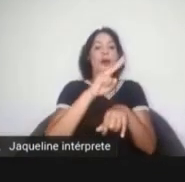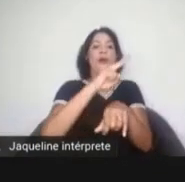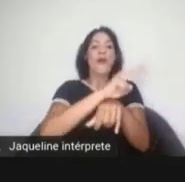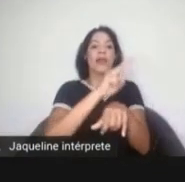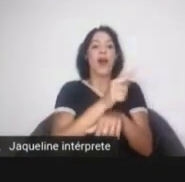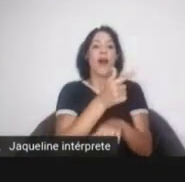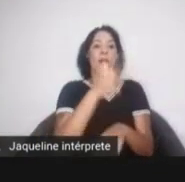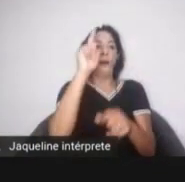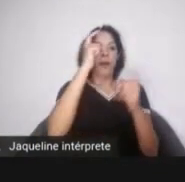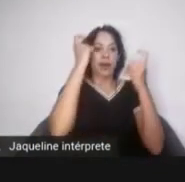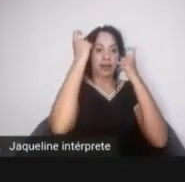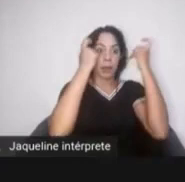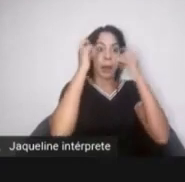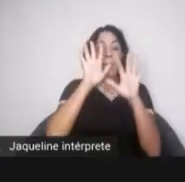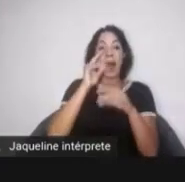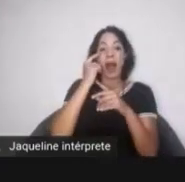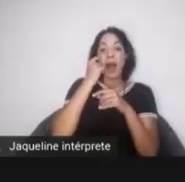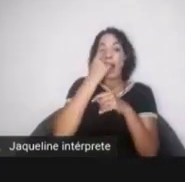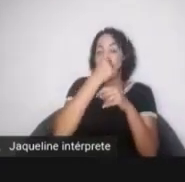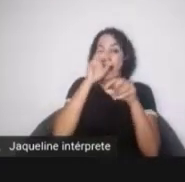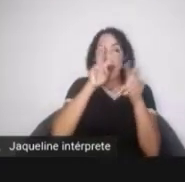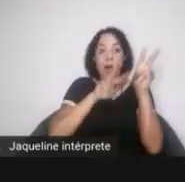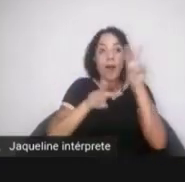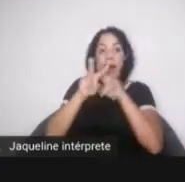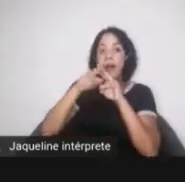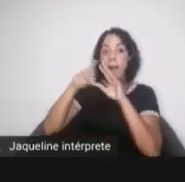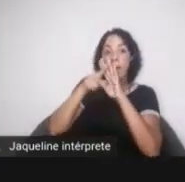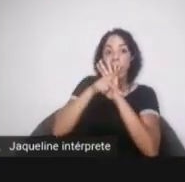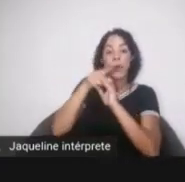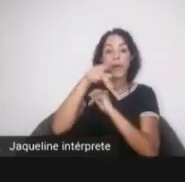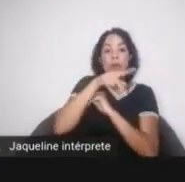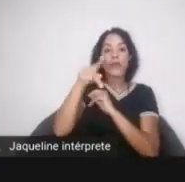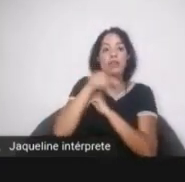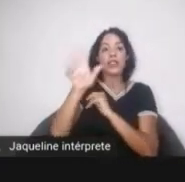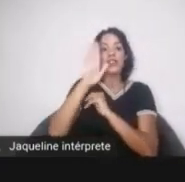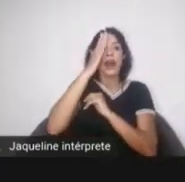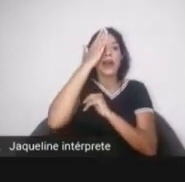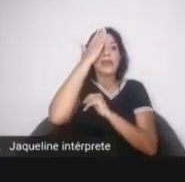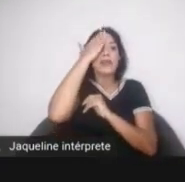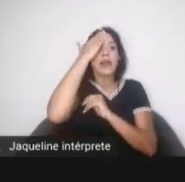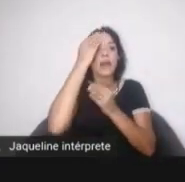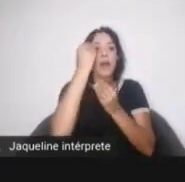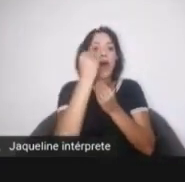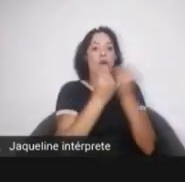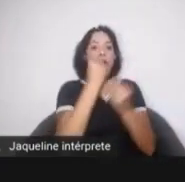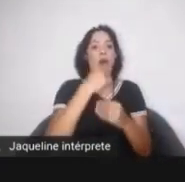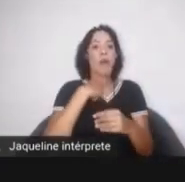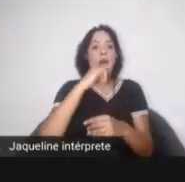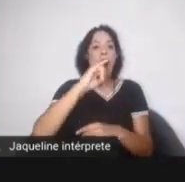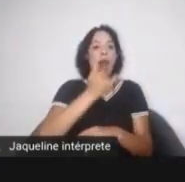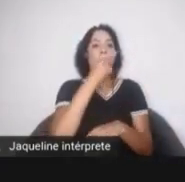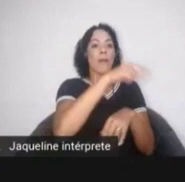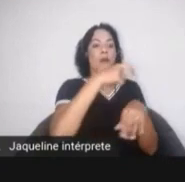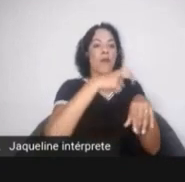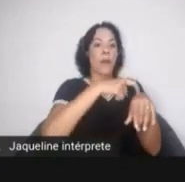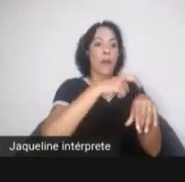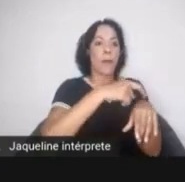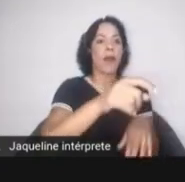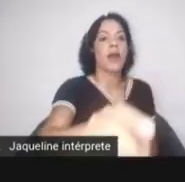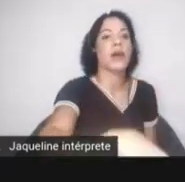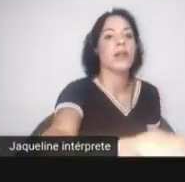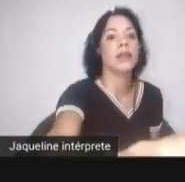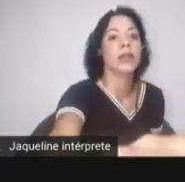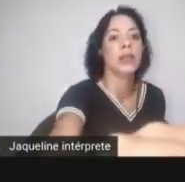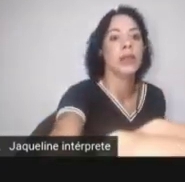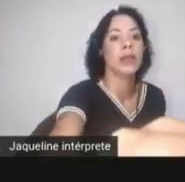professor já é um olhar diferenciado. Quer dizer, como é que eu posso aproveitar aquele momento que a criança está recebendo o alimento